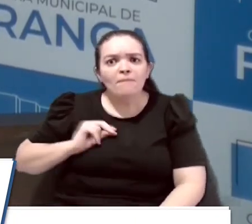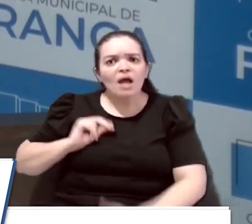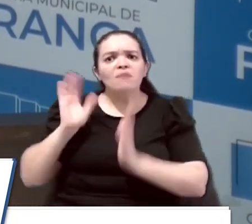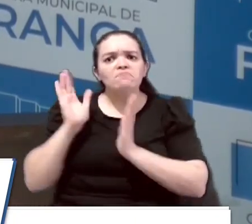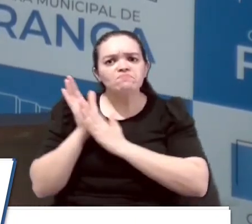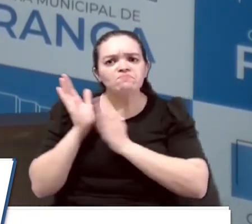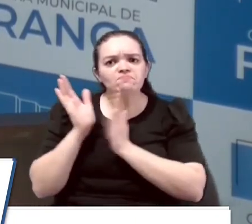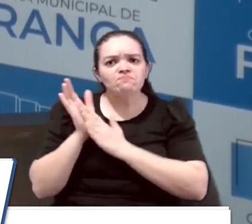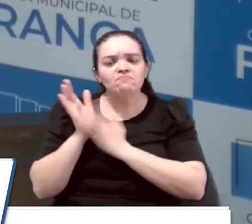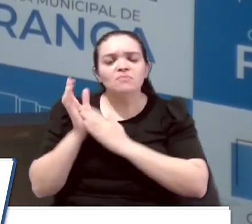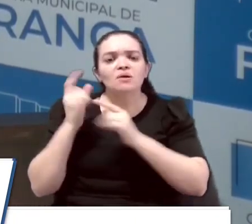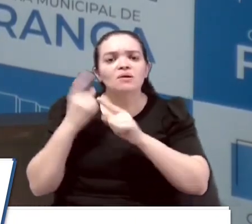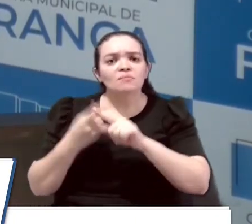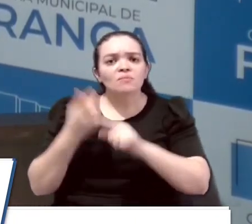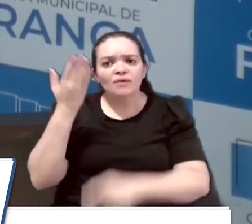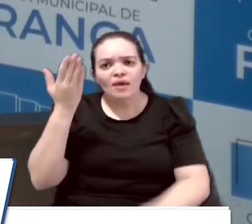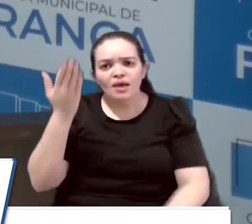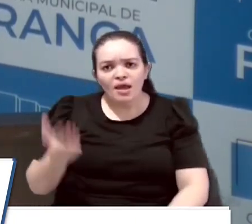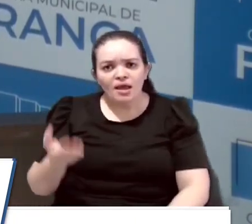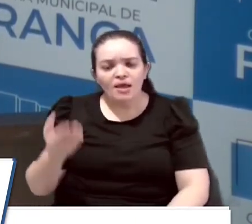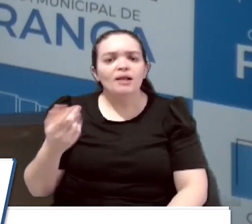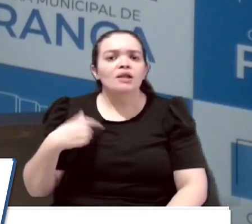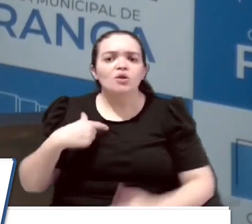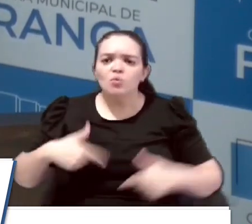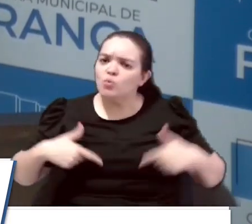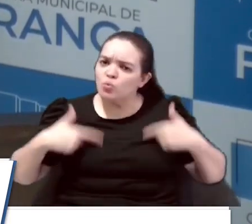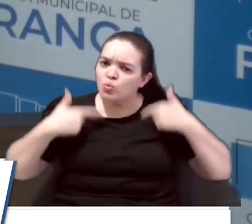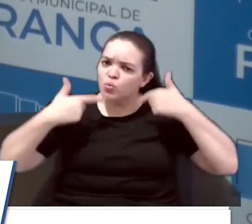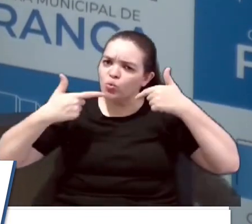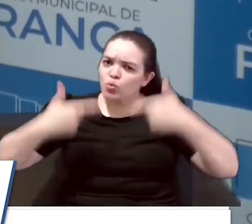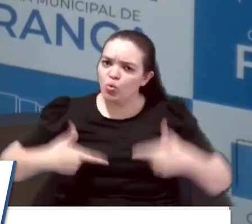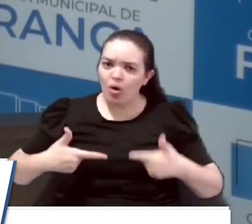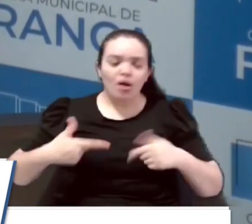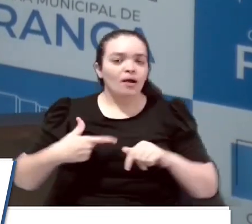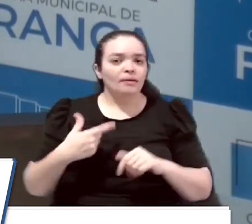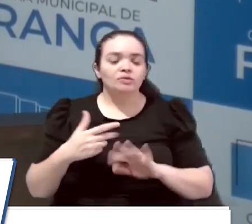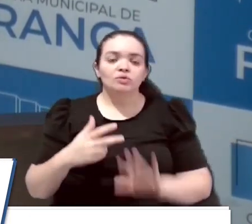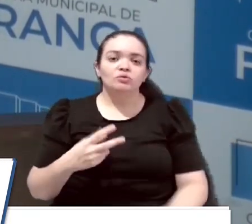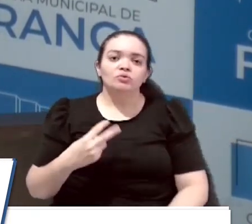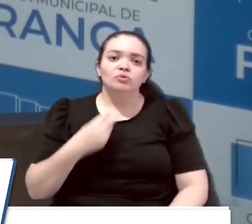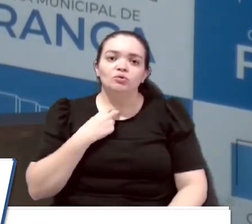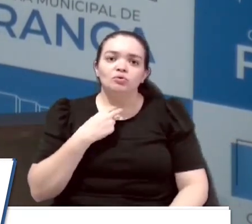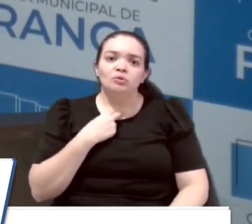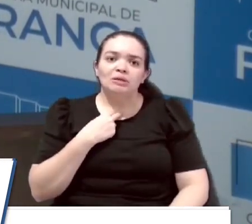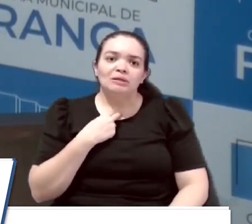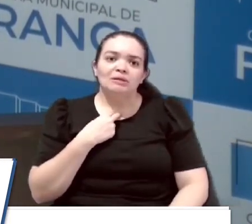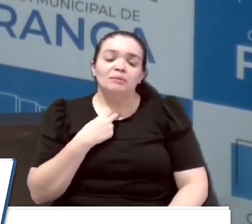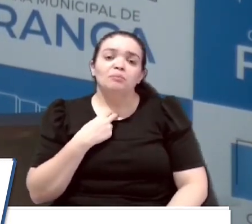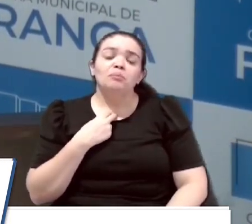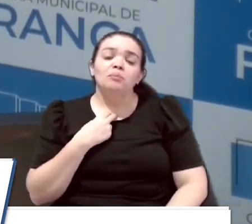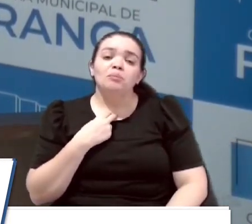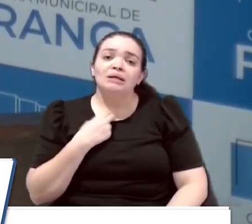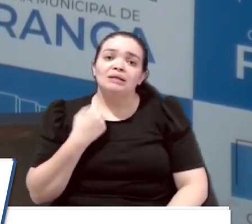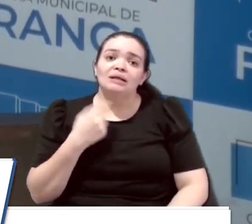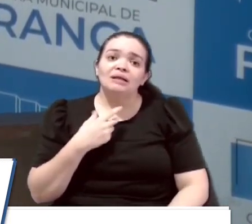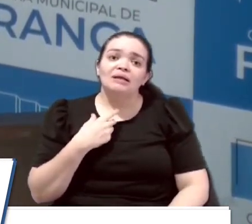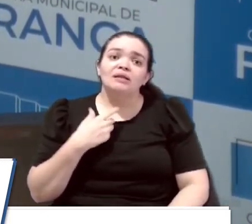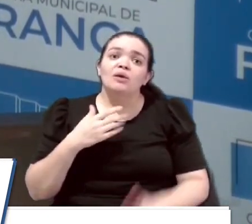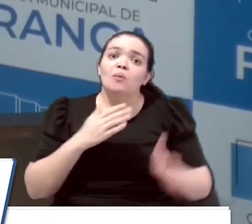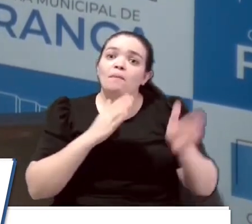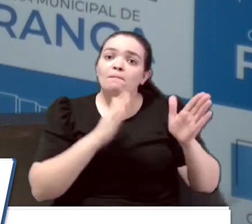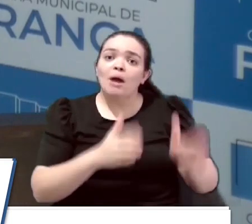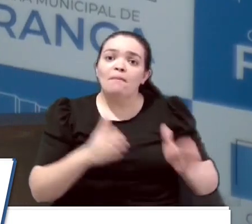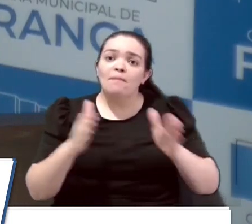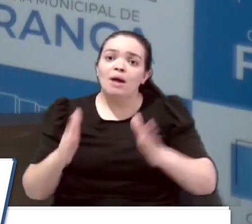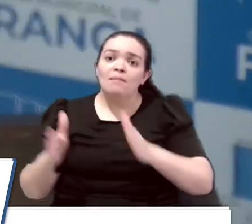quê? Porque ele lutou, só que aí a gente não pode falar que não foi nada, porque existe um trâmite, e a